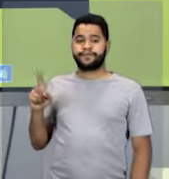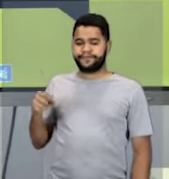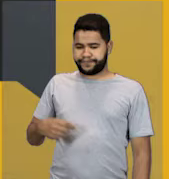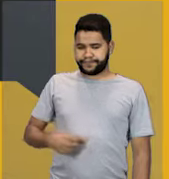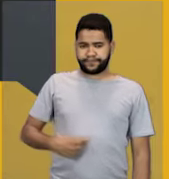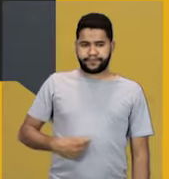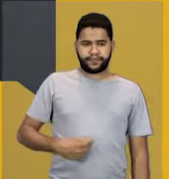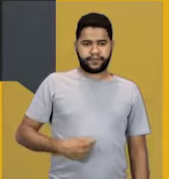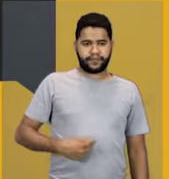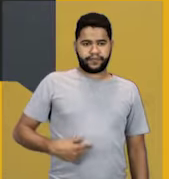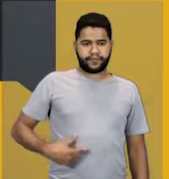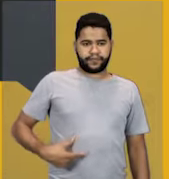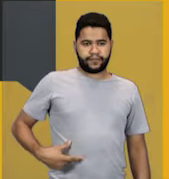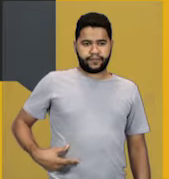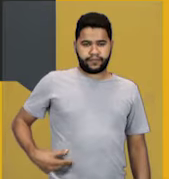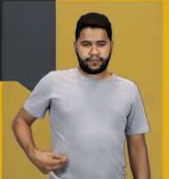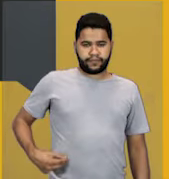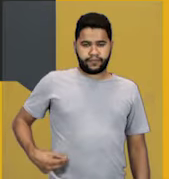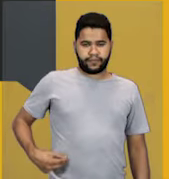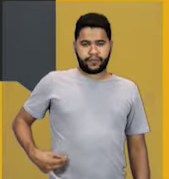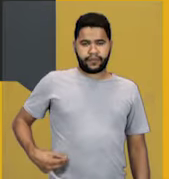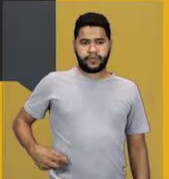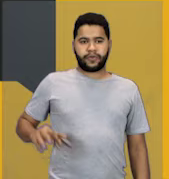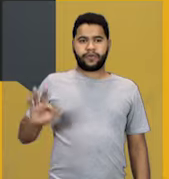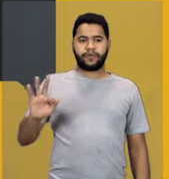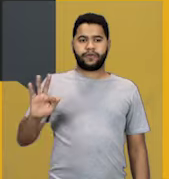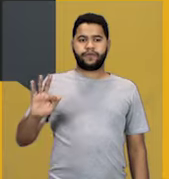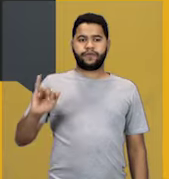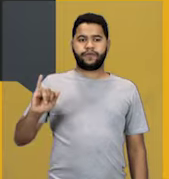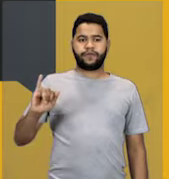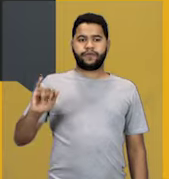fígado. Esse aqui é o fígado.